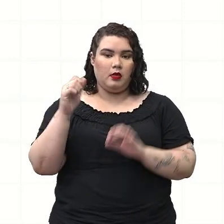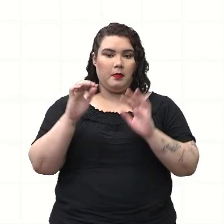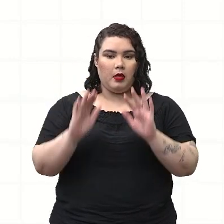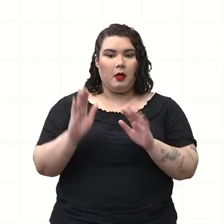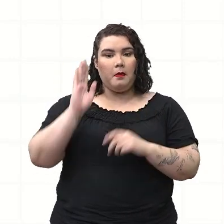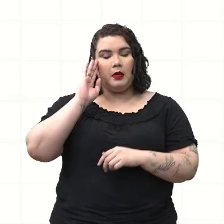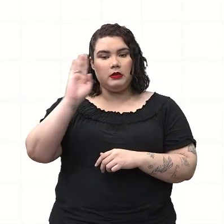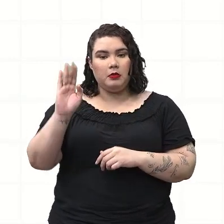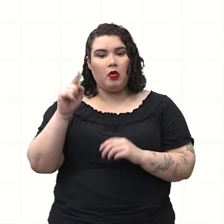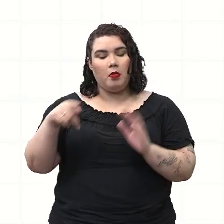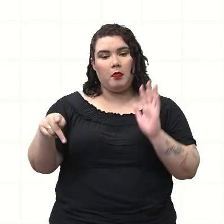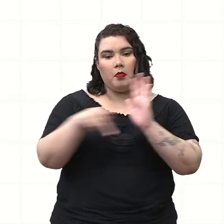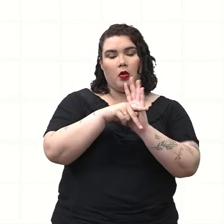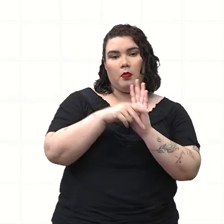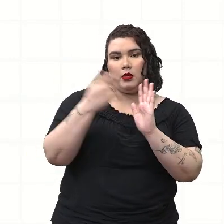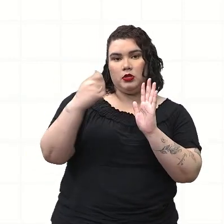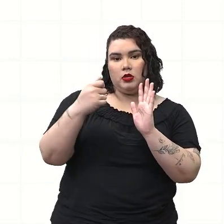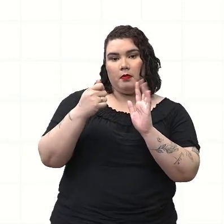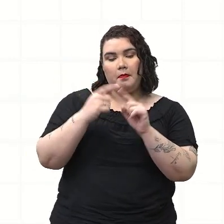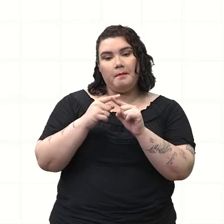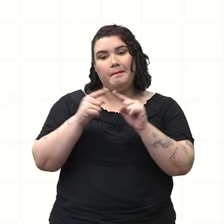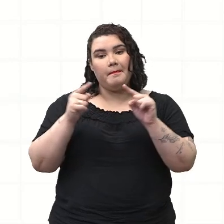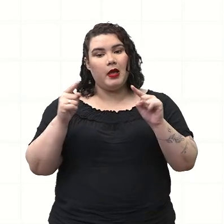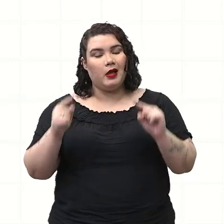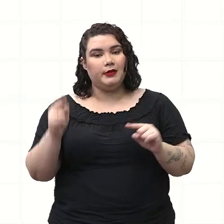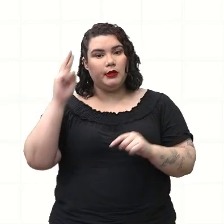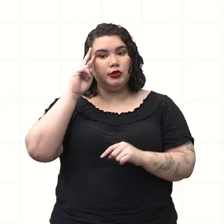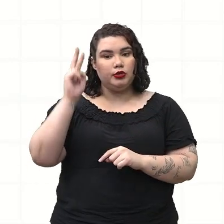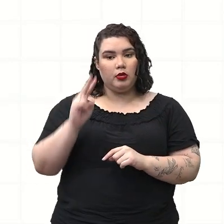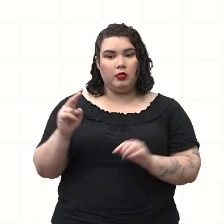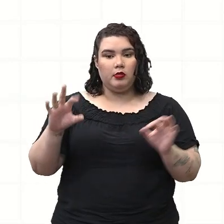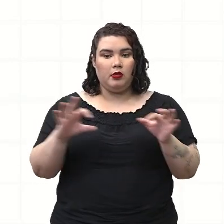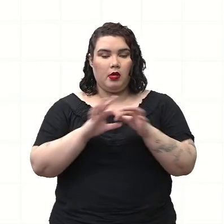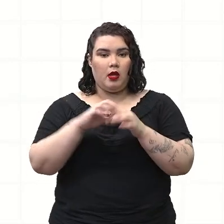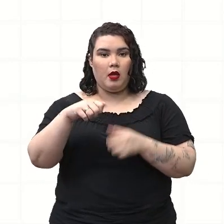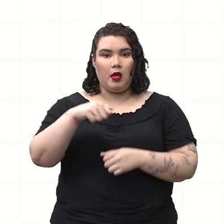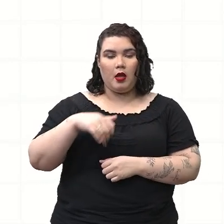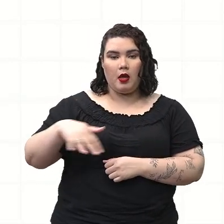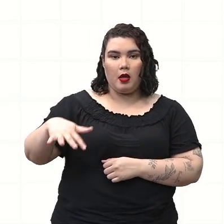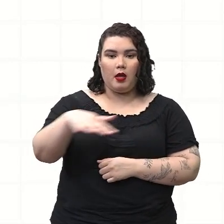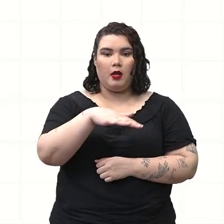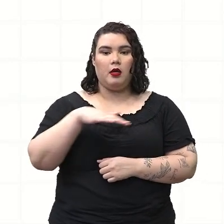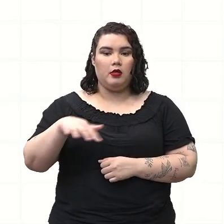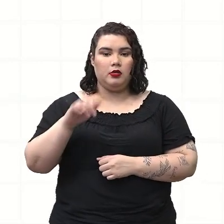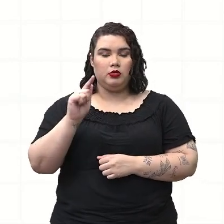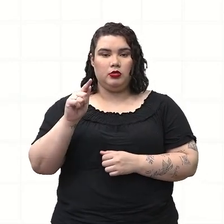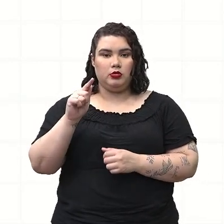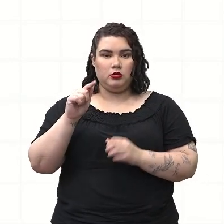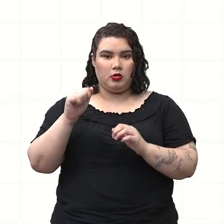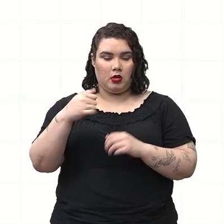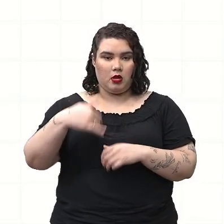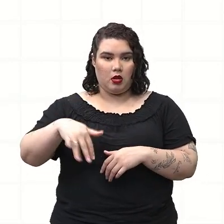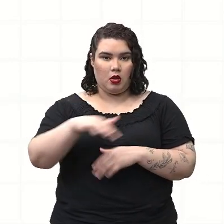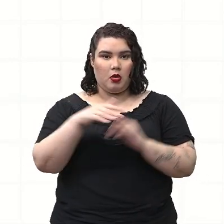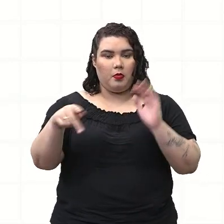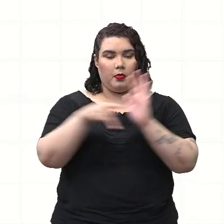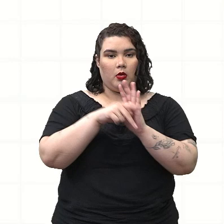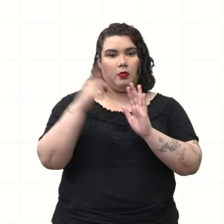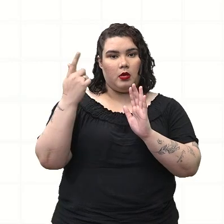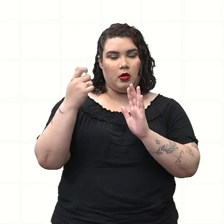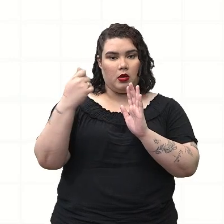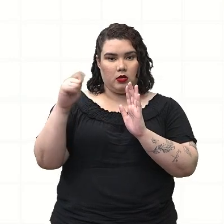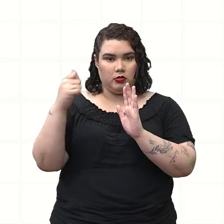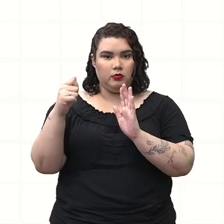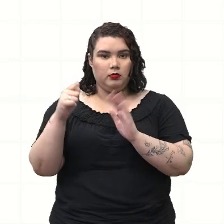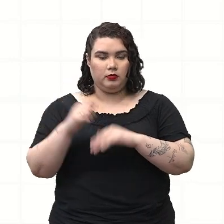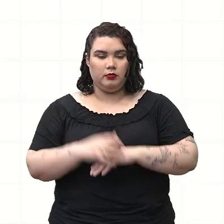para ser da Argentina, né? Mas o que, historicamente falando, é uma área que geograficamente falando pertenceria à Argentina. Mas na